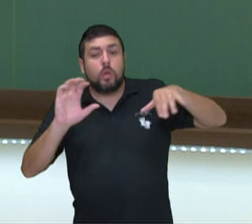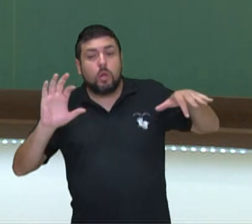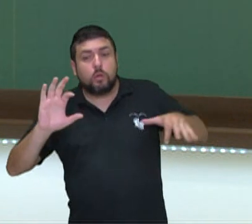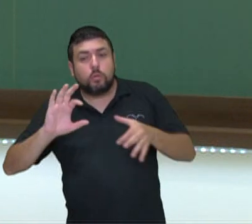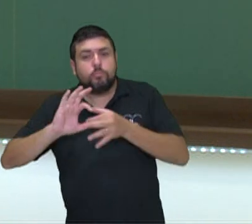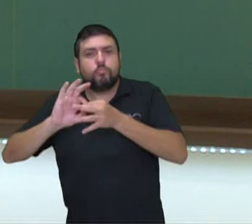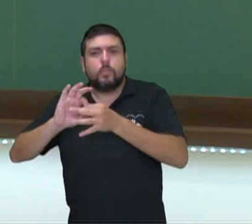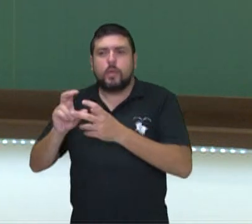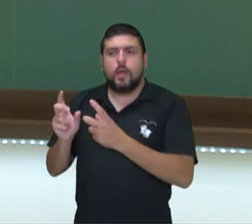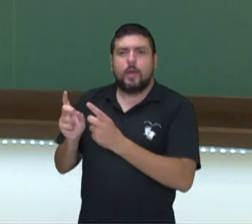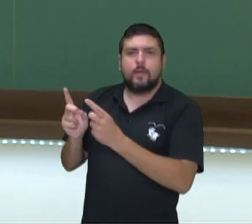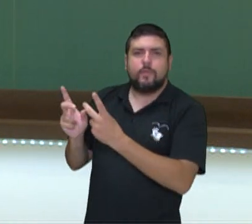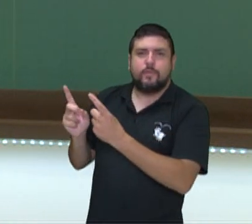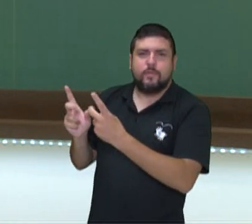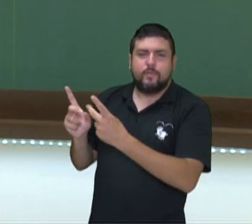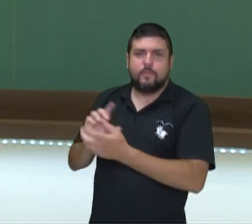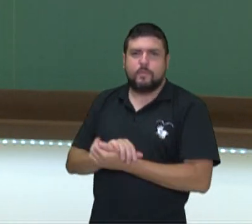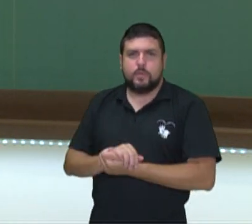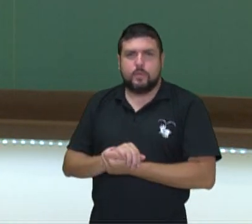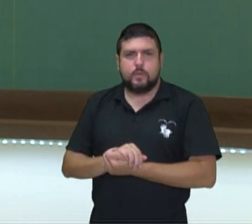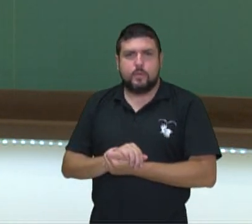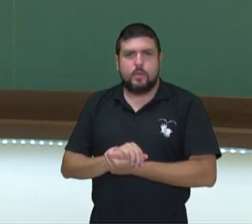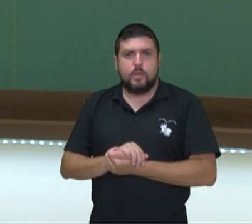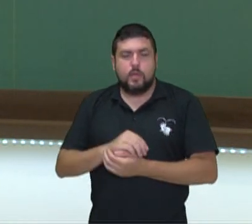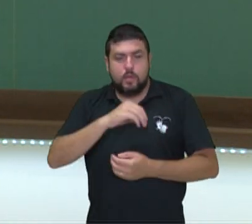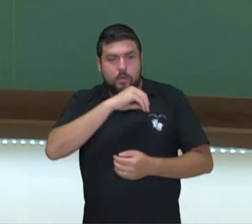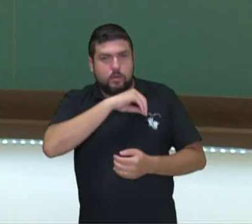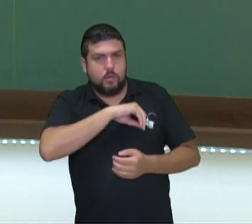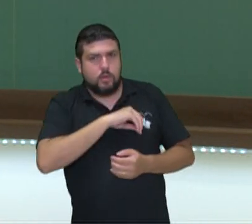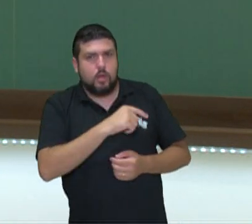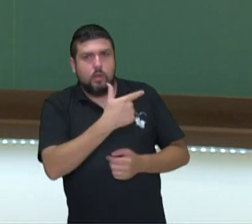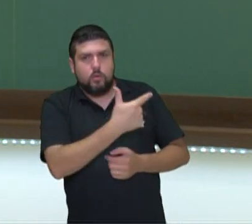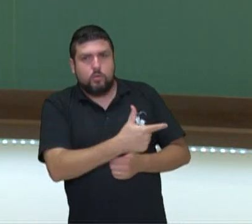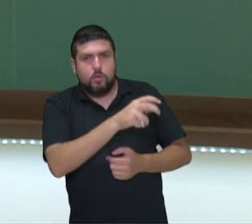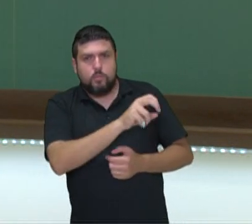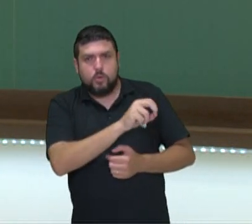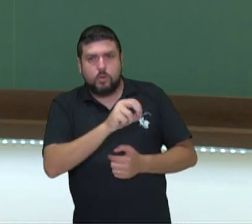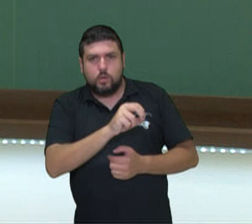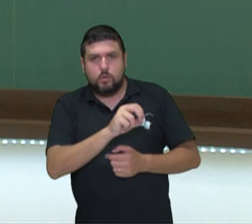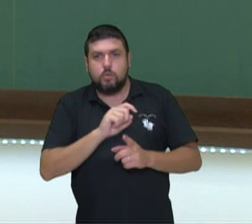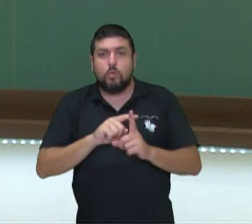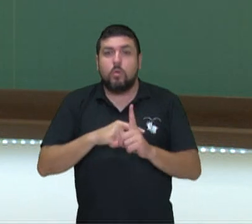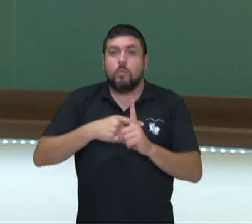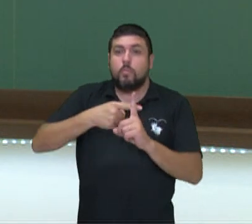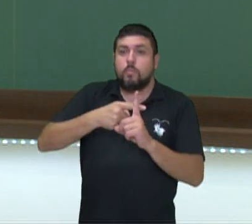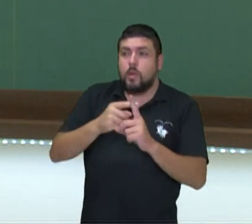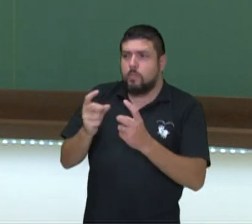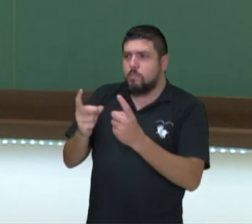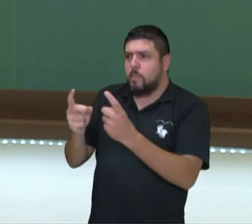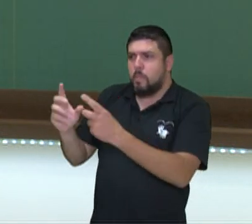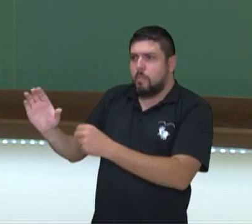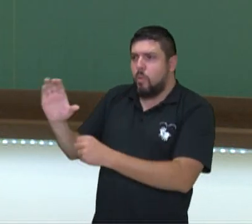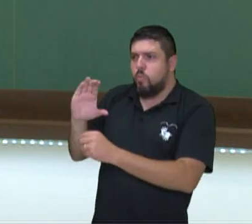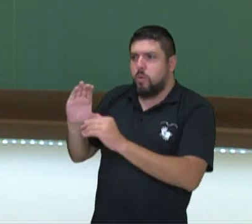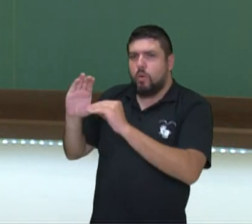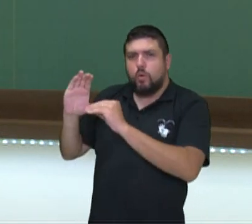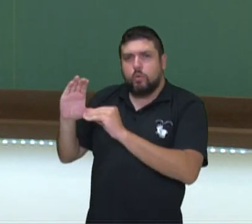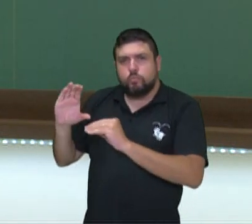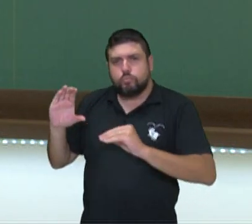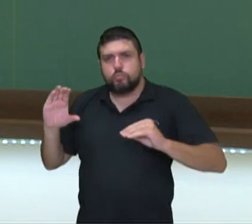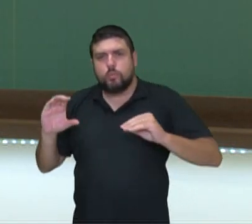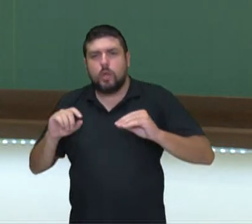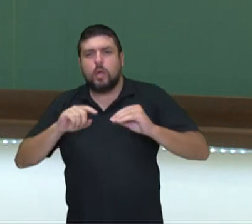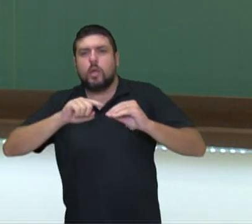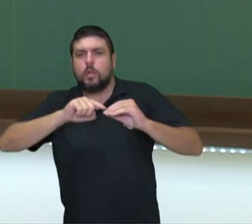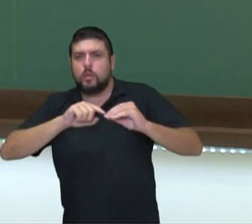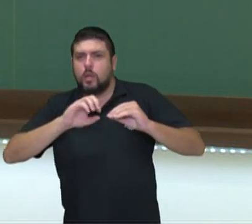depende. E esse salário é composto de R$ 2.500 mais 0,06 de V,